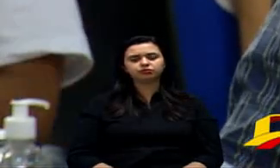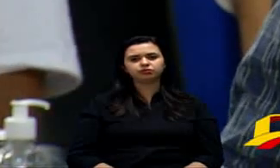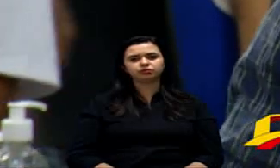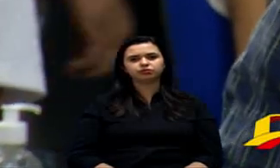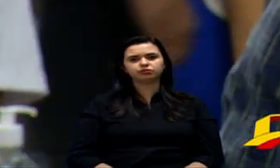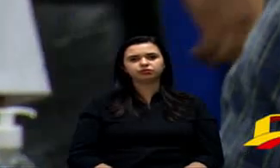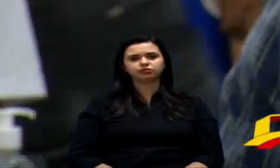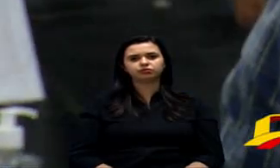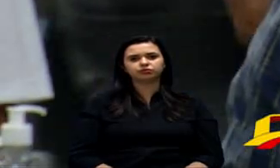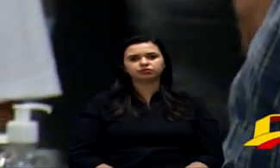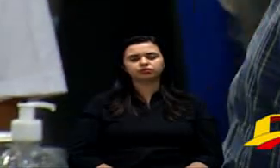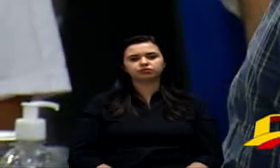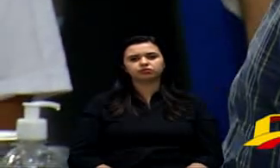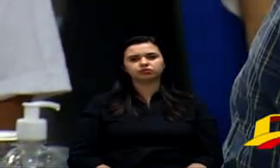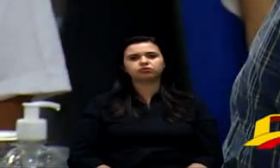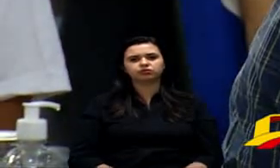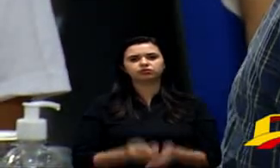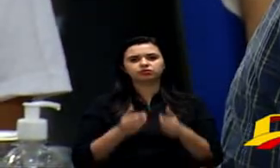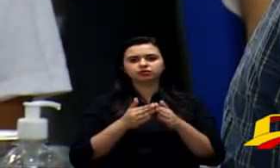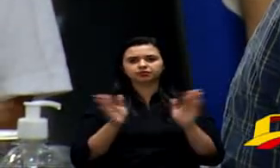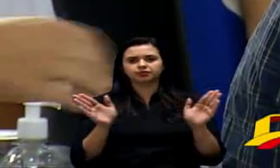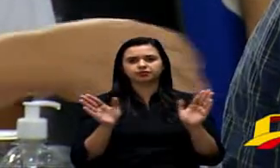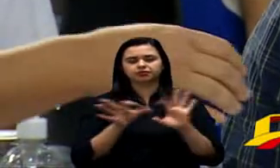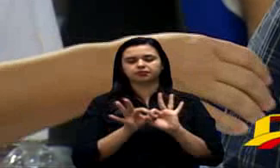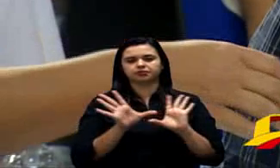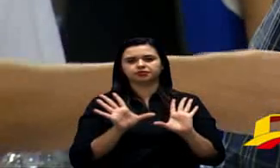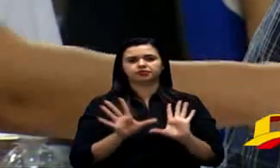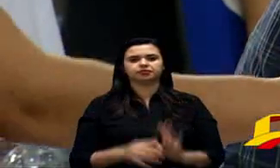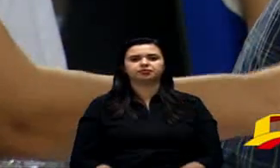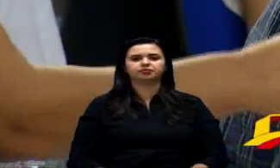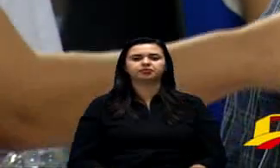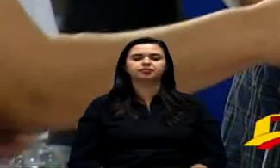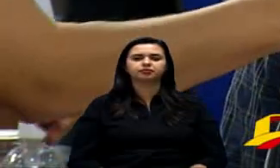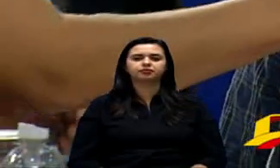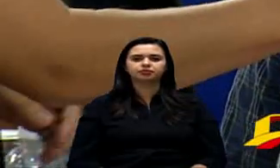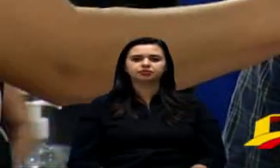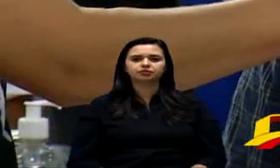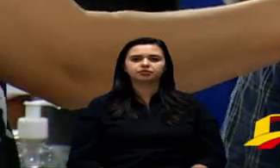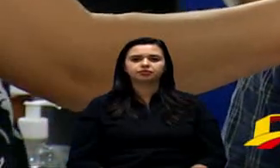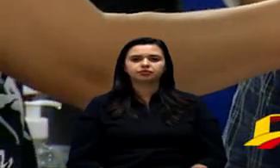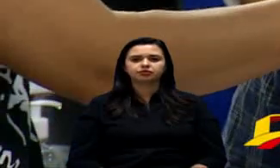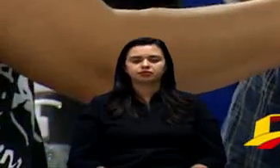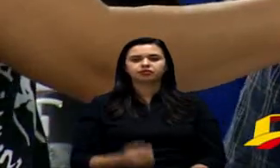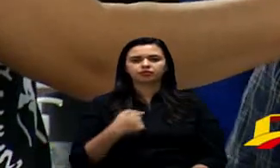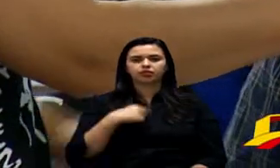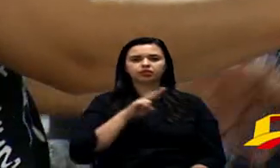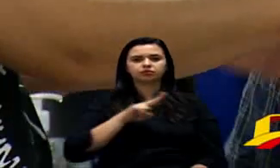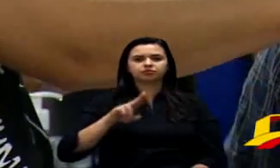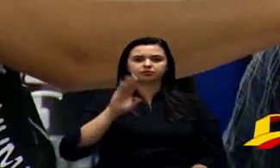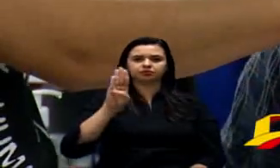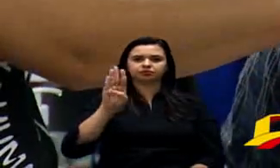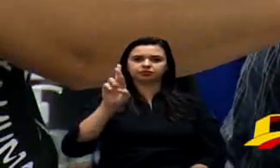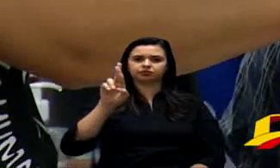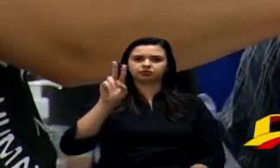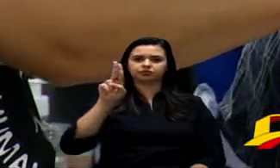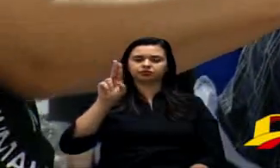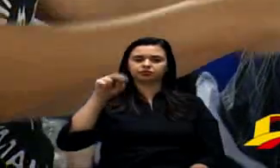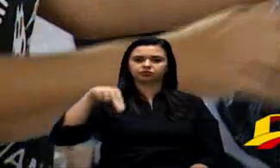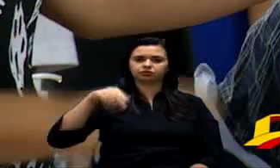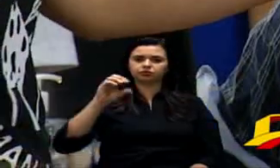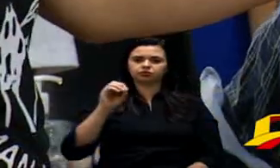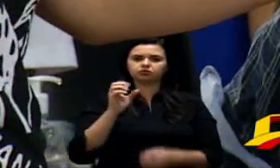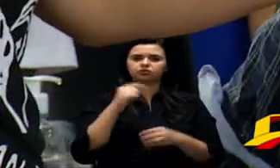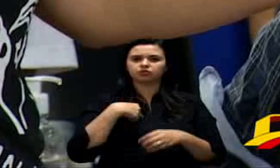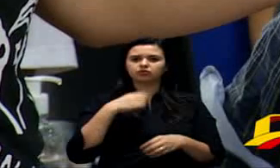Ah, desculpa, eu fechei aqui, desculpa. Tá aberto. Obrigado. Tá aberto agora. Eu sou o Bruno, sou biólogo e arquiteto, tá?